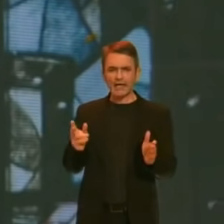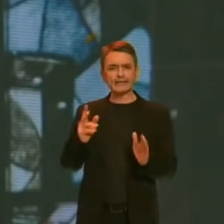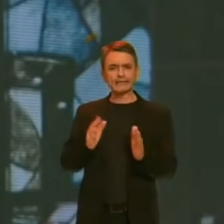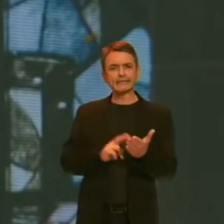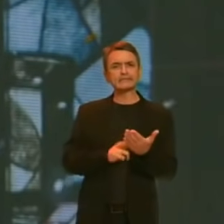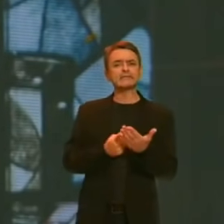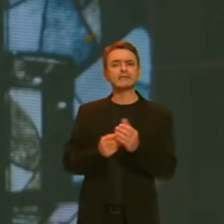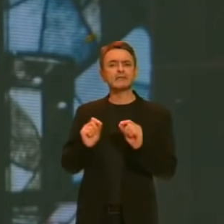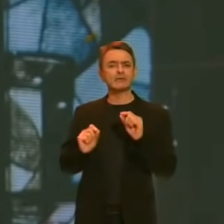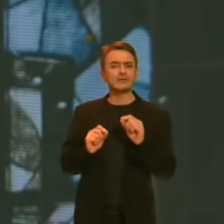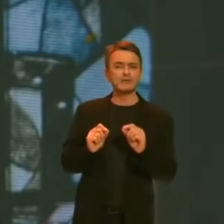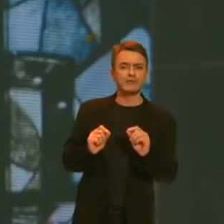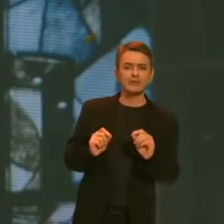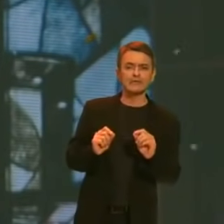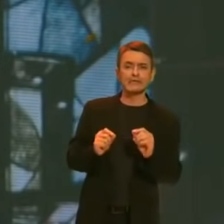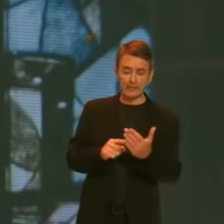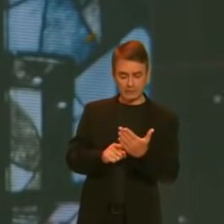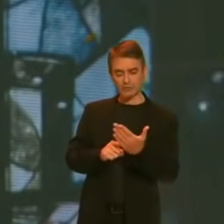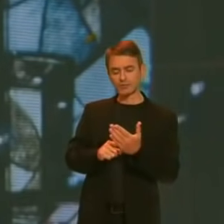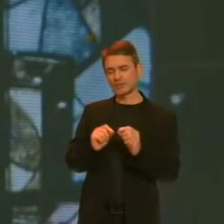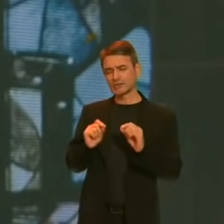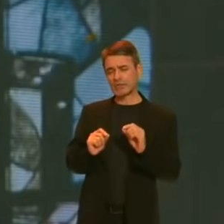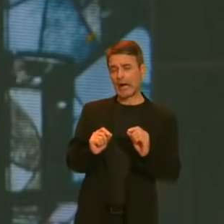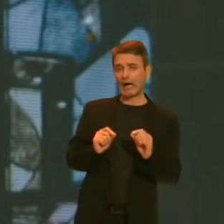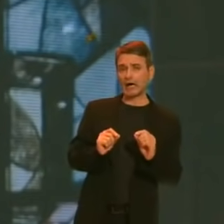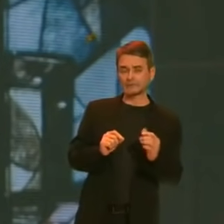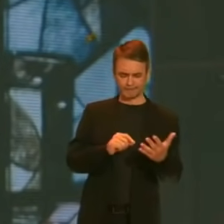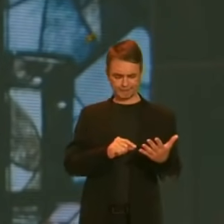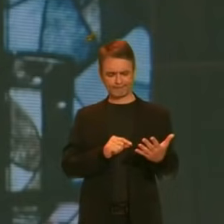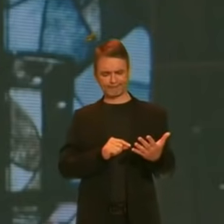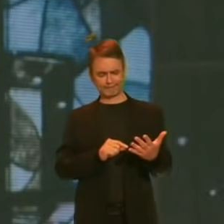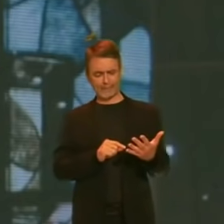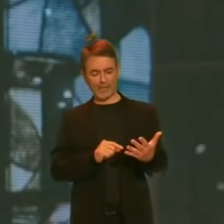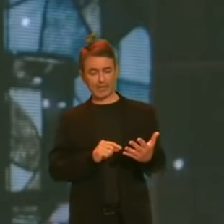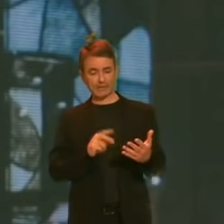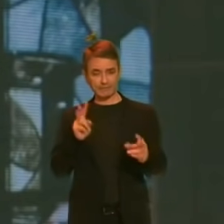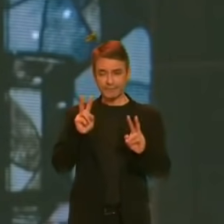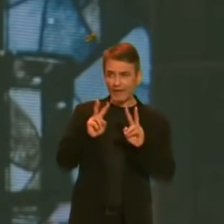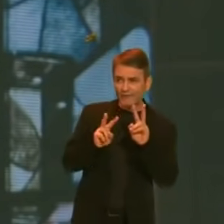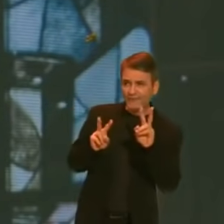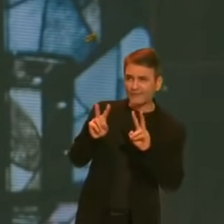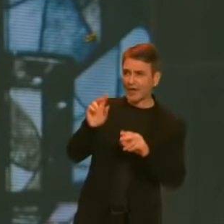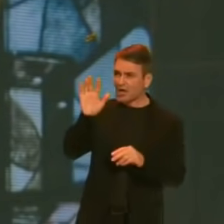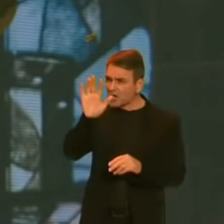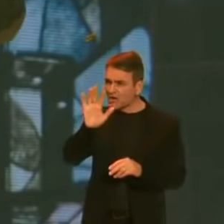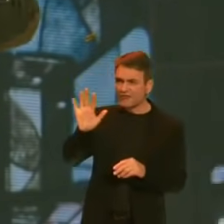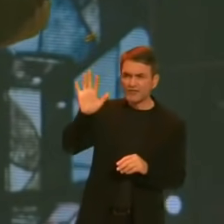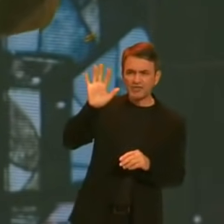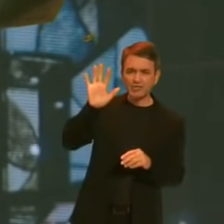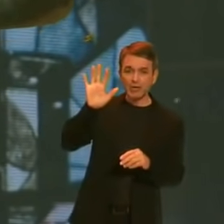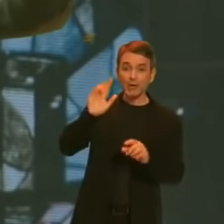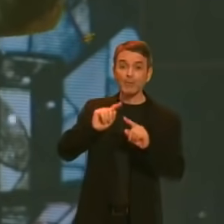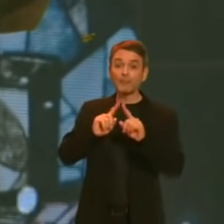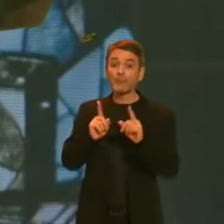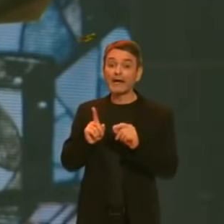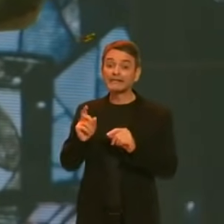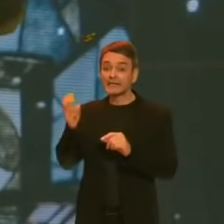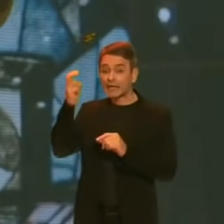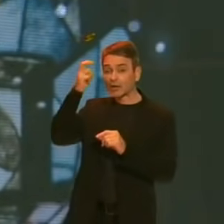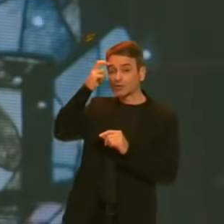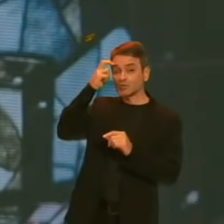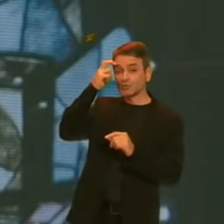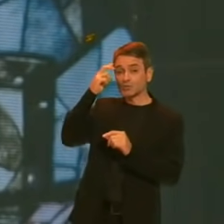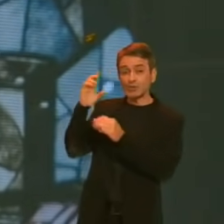se a gente se prende a esses detalhes dessa visão, aos elementos da época, da cultura,